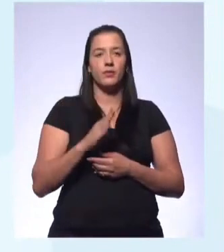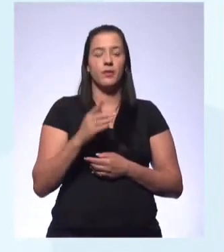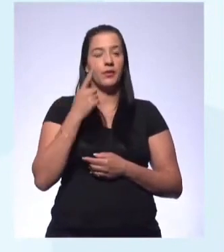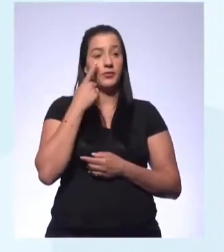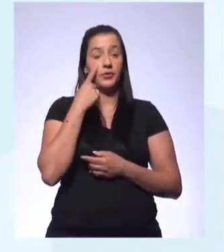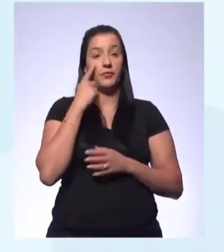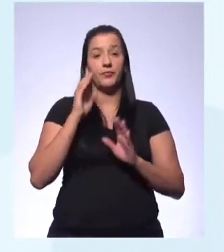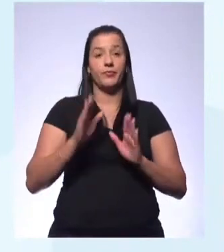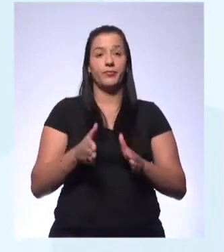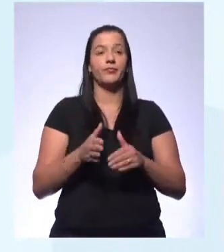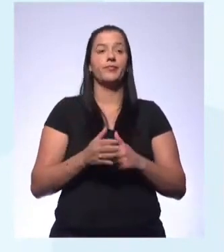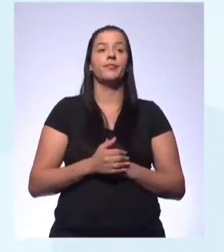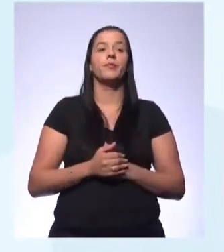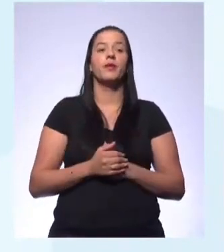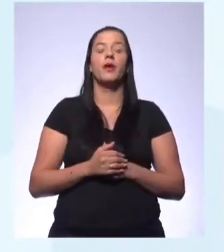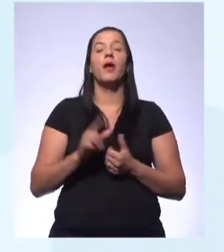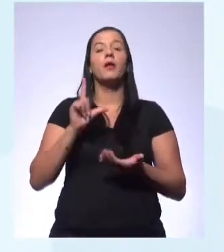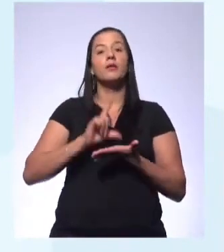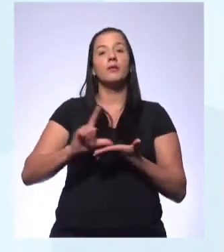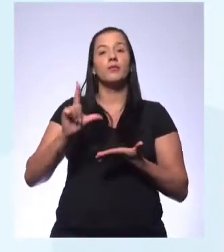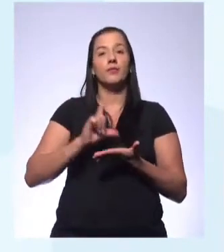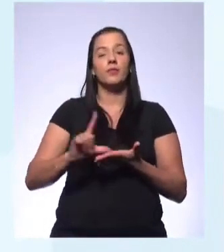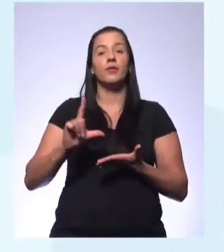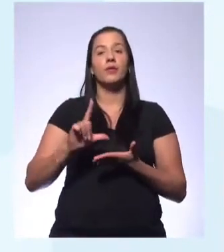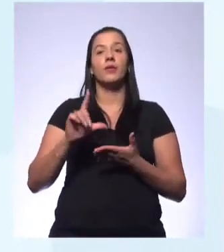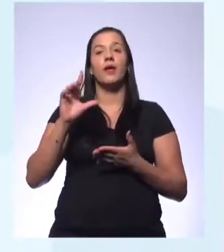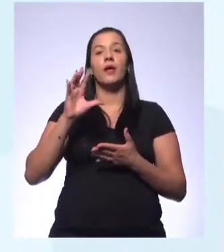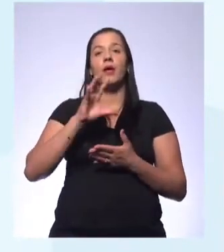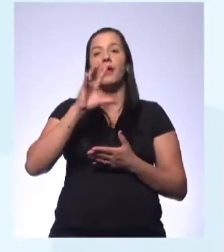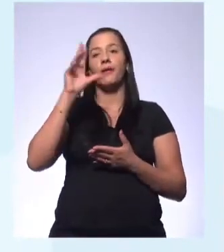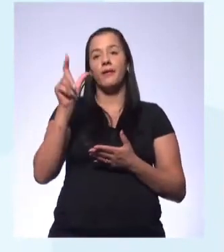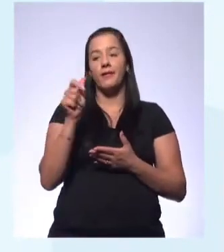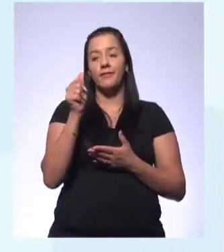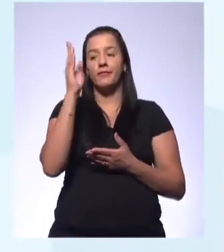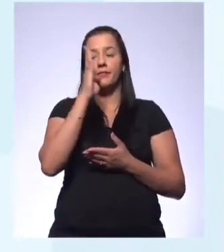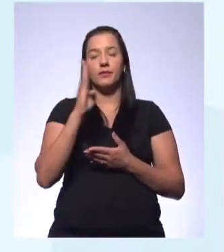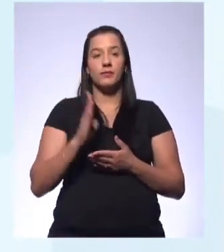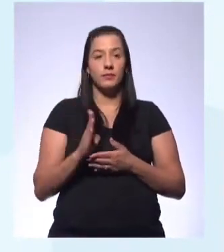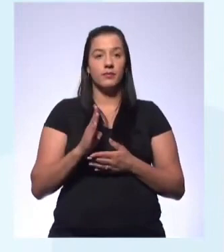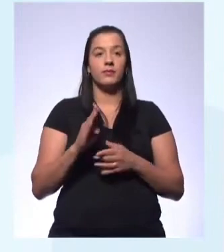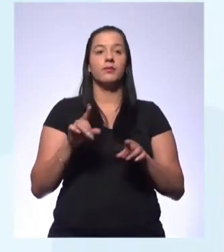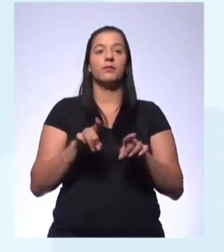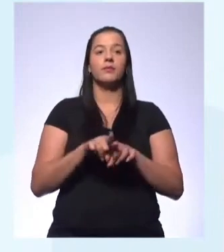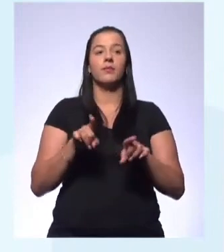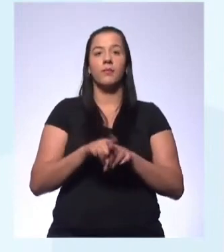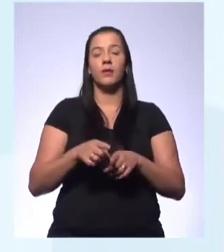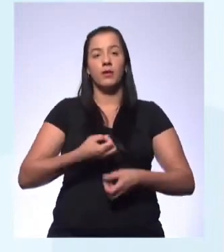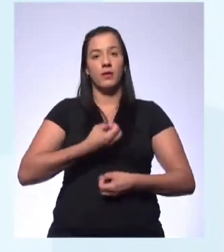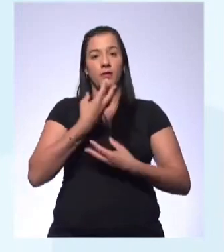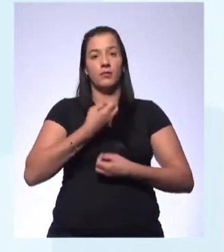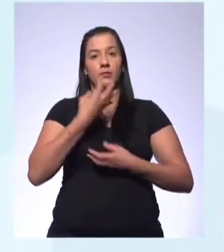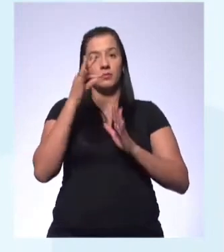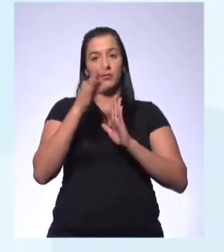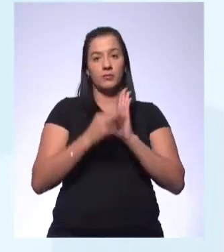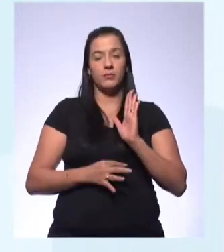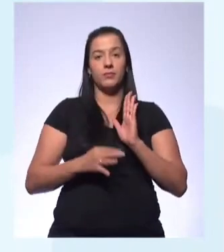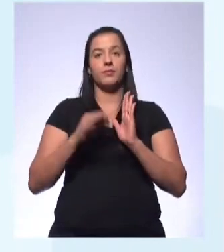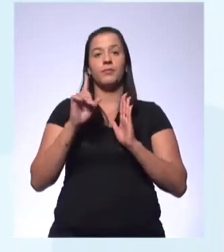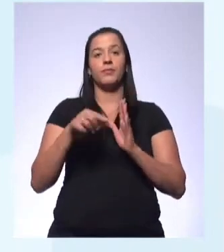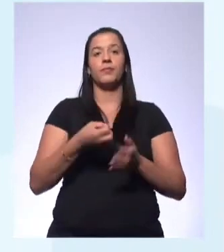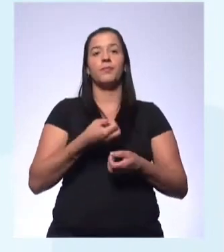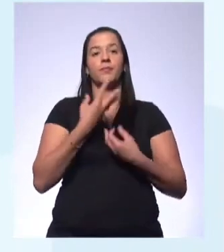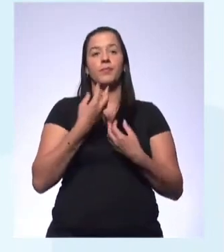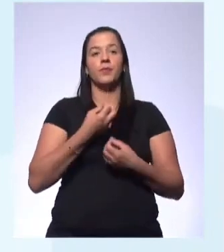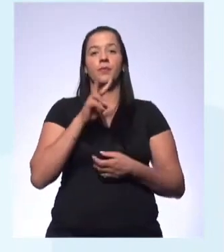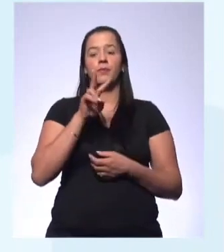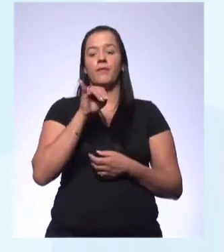vimos, né, na aula passada, literatura afro-brasileira e leitura e análise do poema Visão, de Caetano da Costa Alegre.